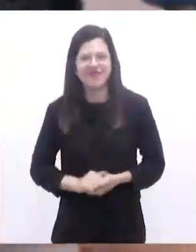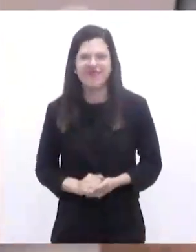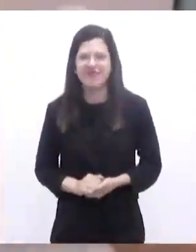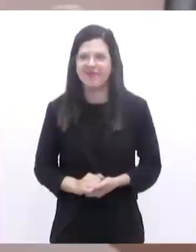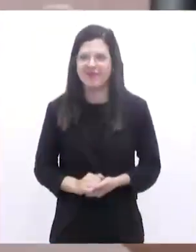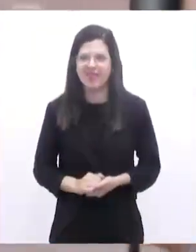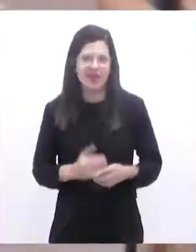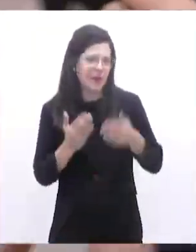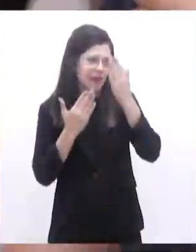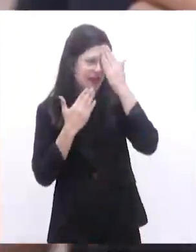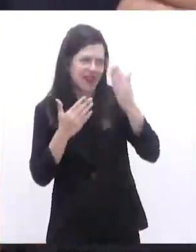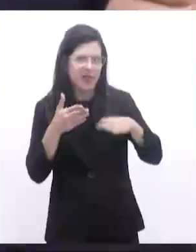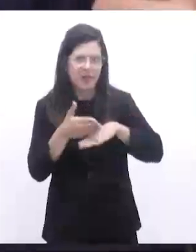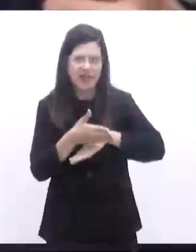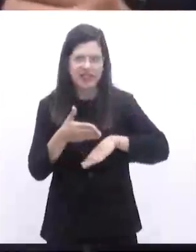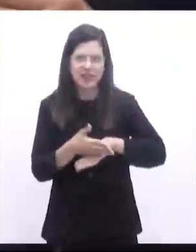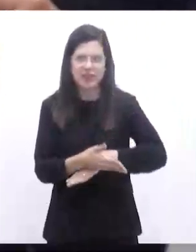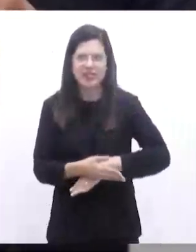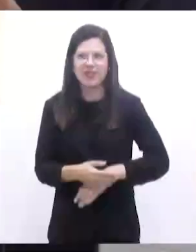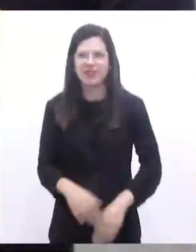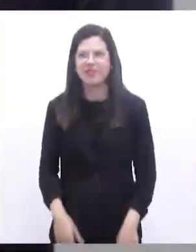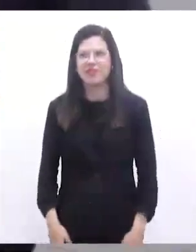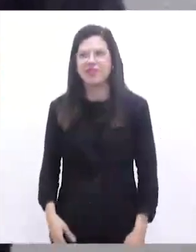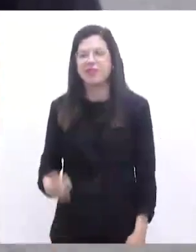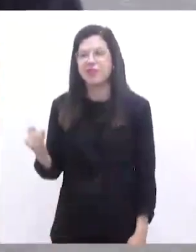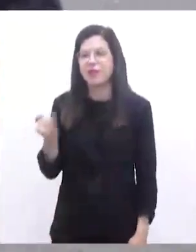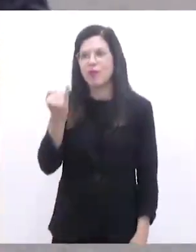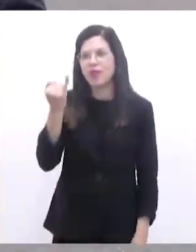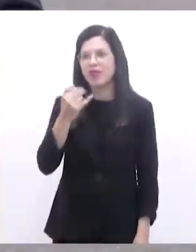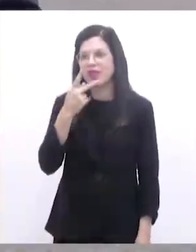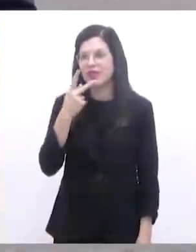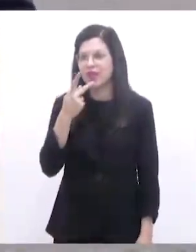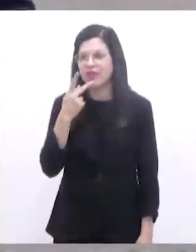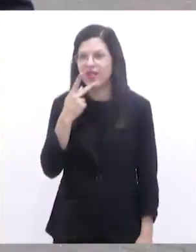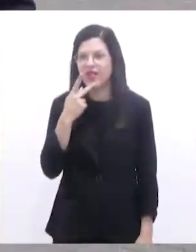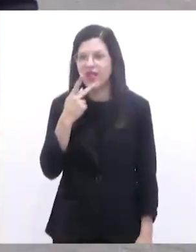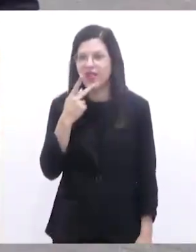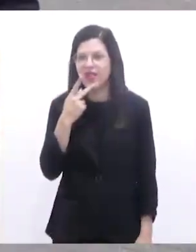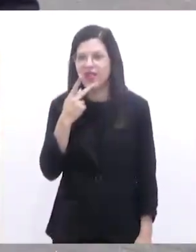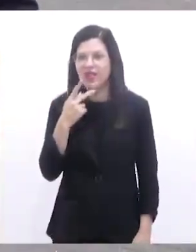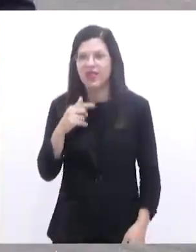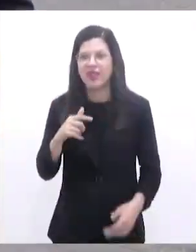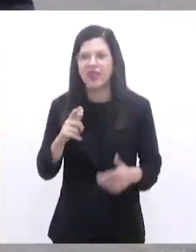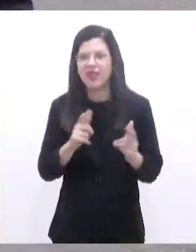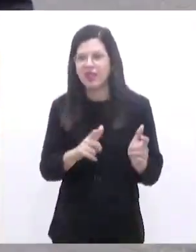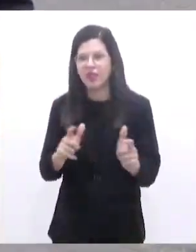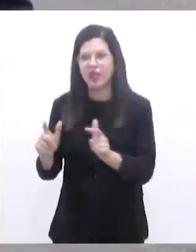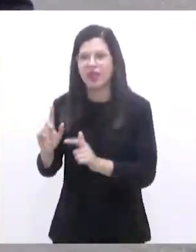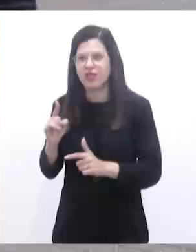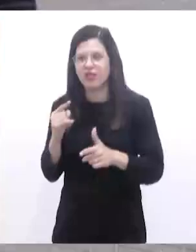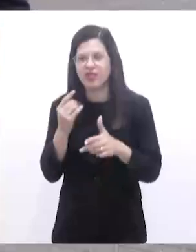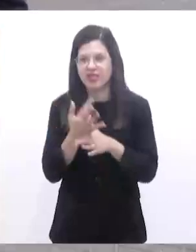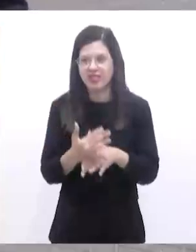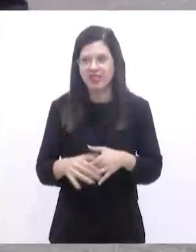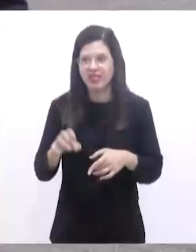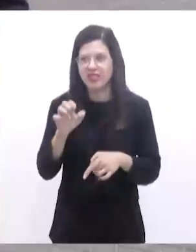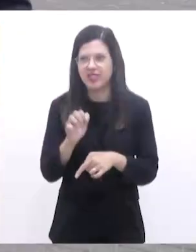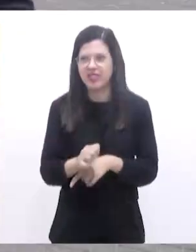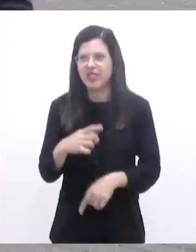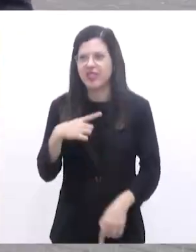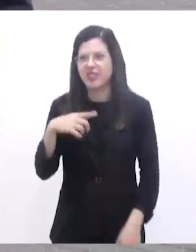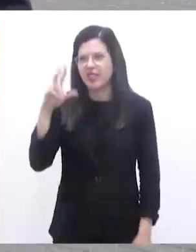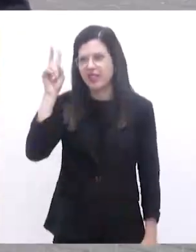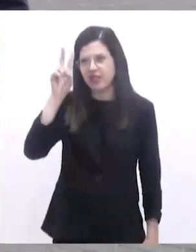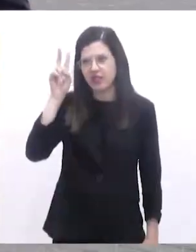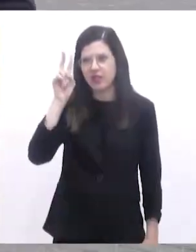obrigado pela participação. Obrigada. Muito importante, né, Vicente, falar, como a gente disse, cada pedacinho da nossa cidade, do nosso estado, tem um pouco de história para contar,